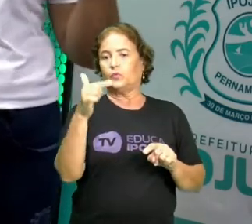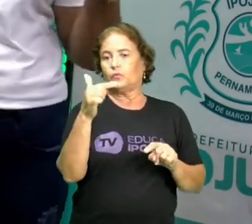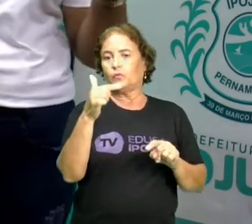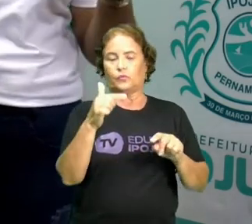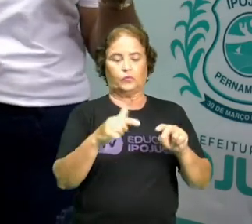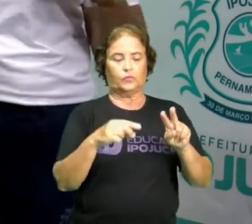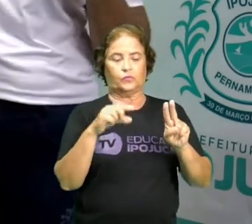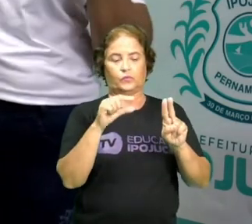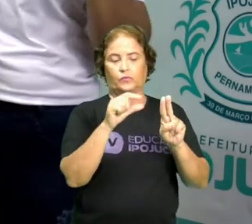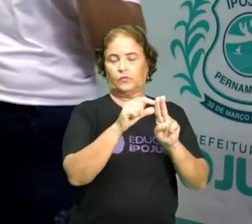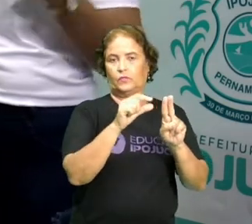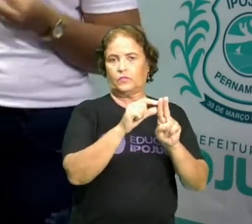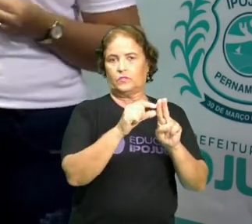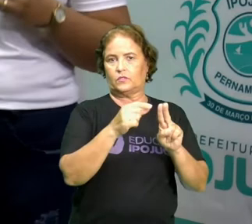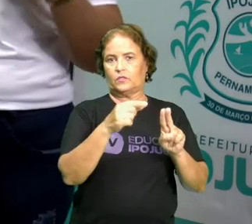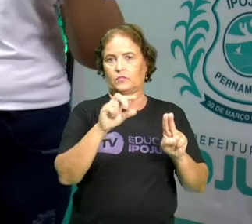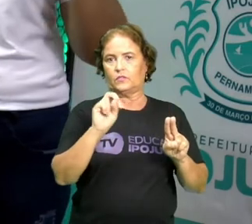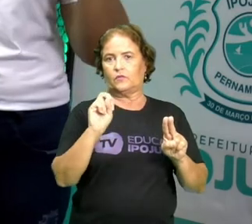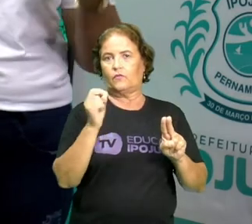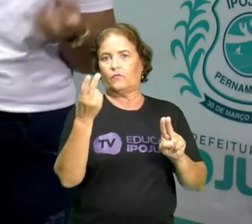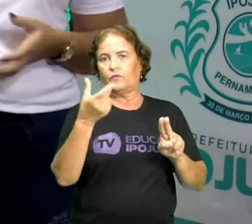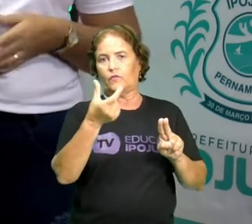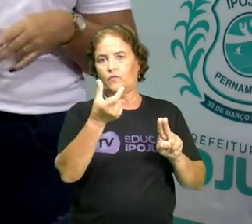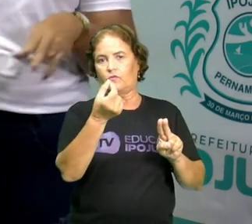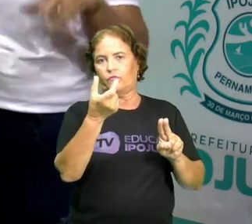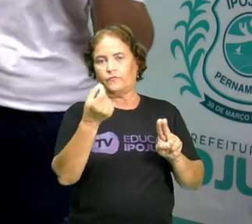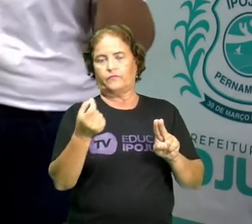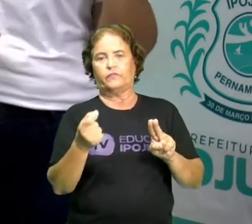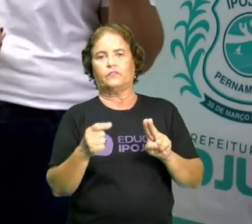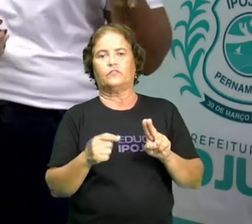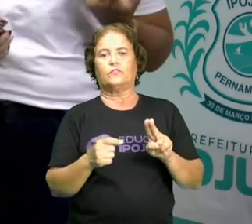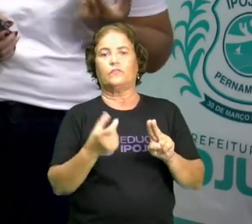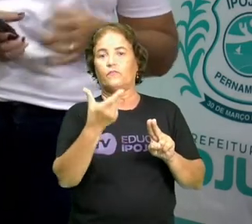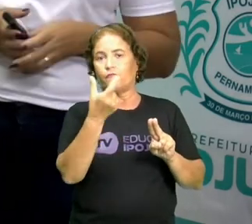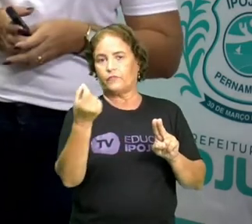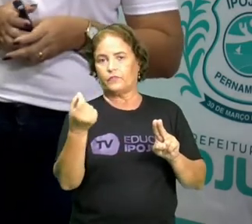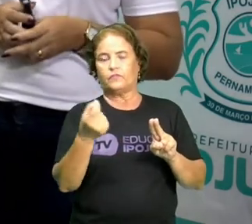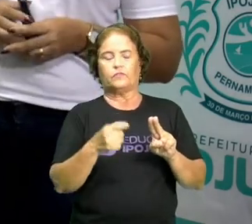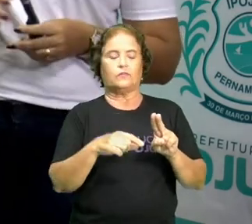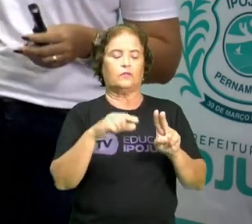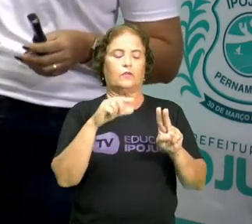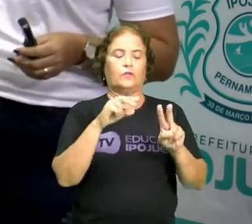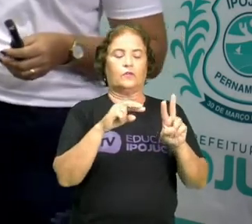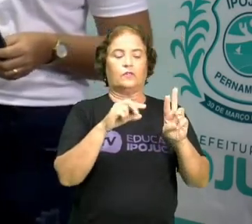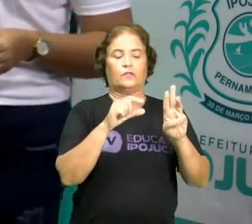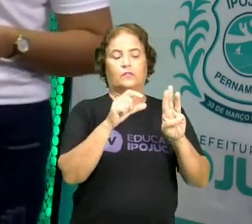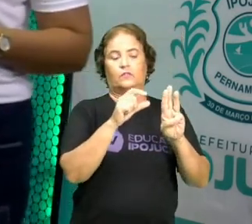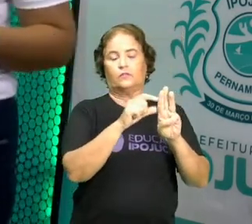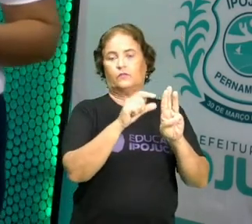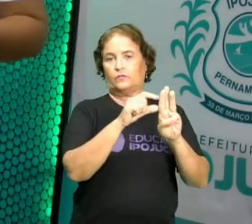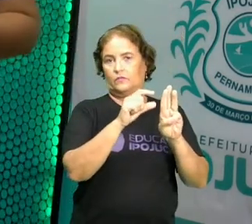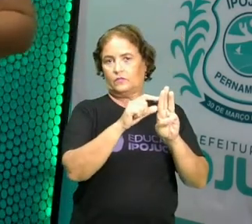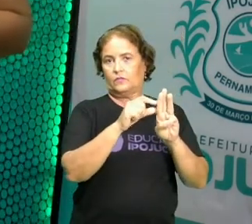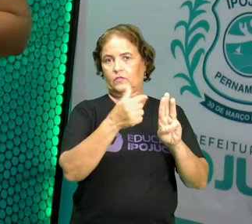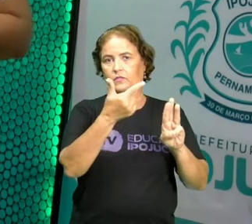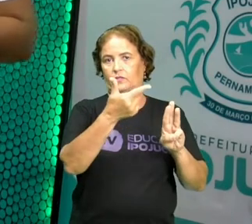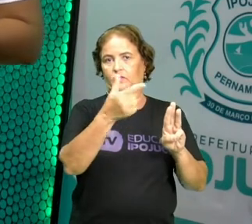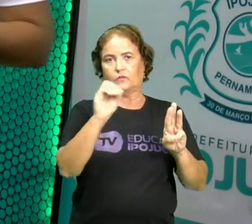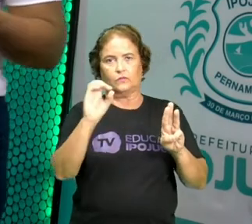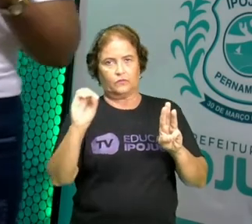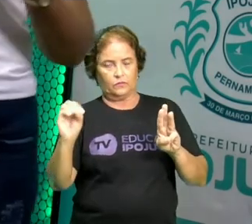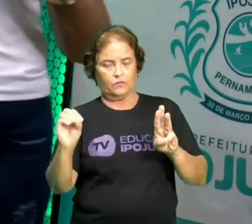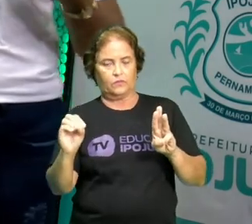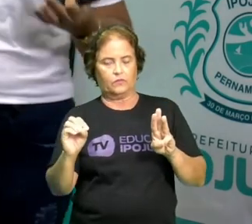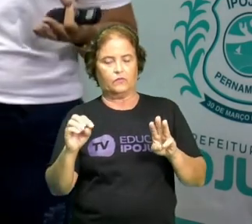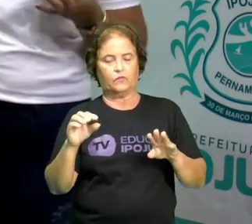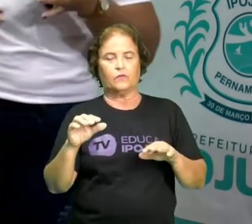representa 20. E o 2 na unidade da centena, ele representa os 200, tá? Não esquece que mudando